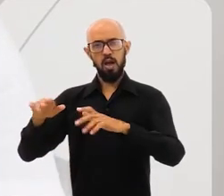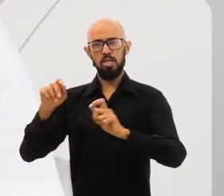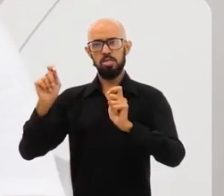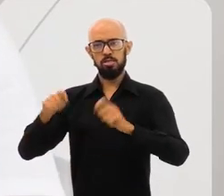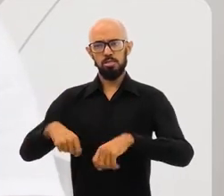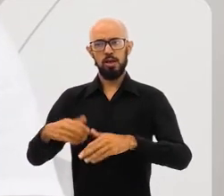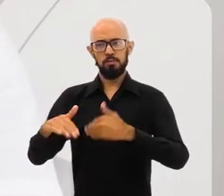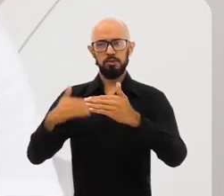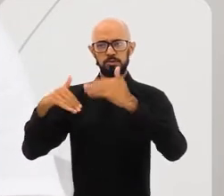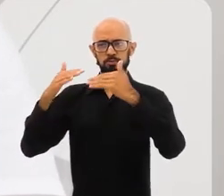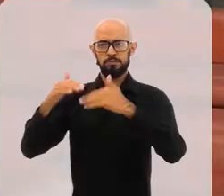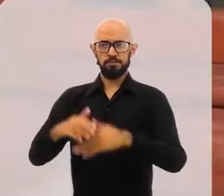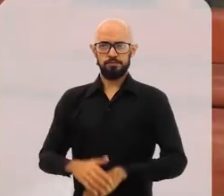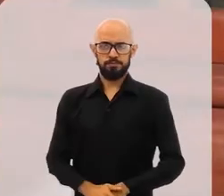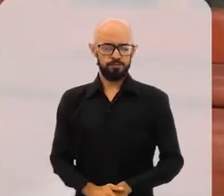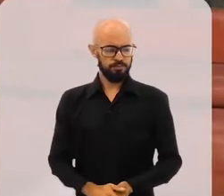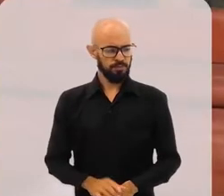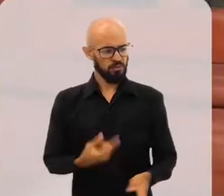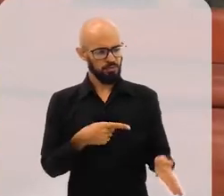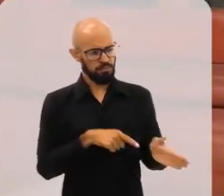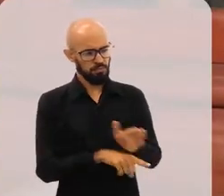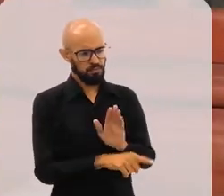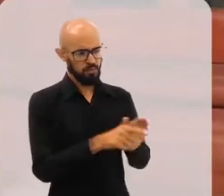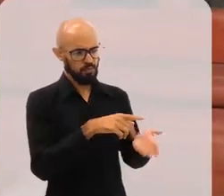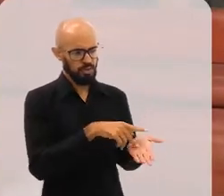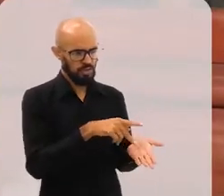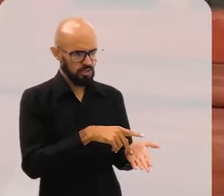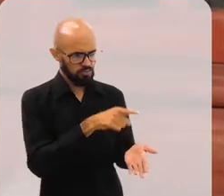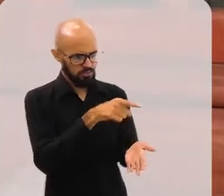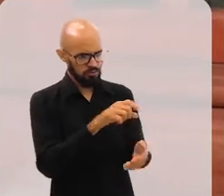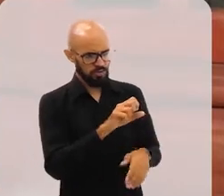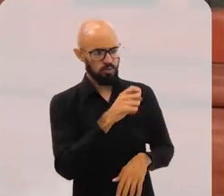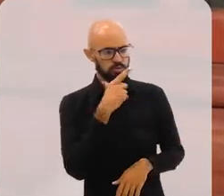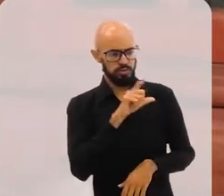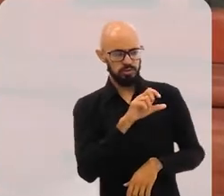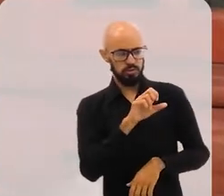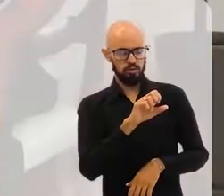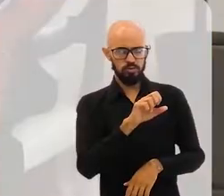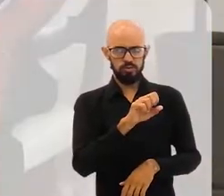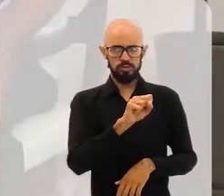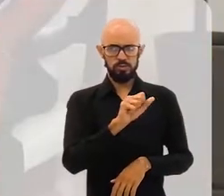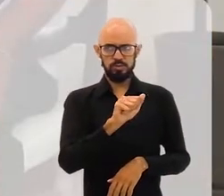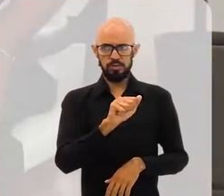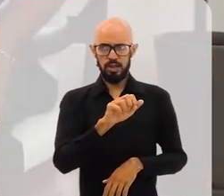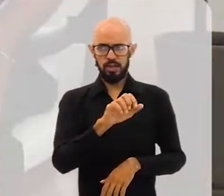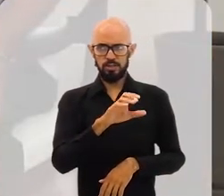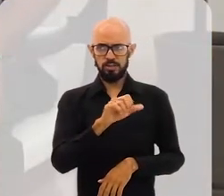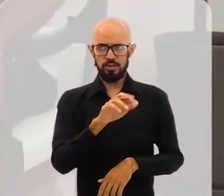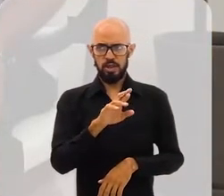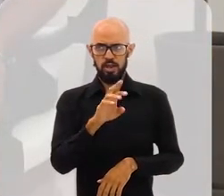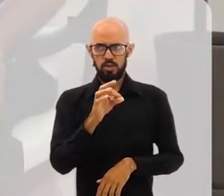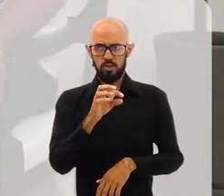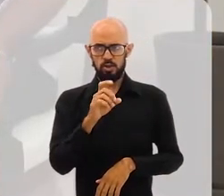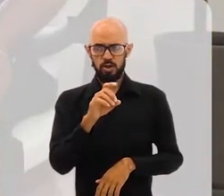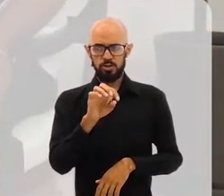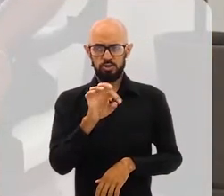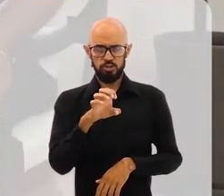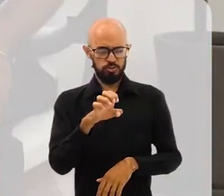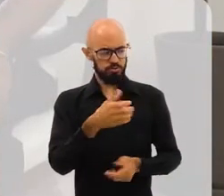levar o sacerdote sua frente é verdade que você parece um sacerdote fa você tem que ser convidado Não